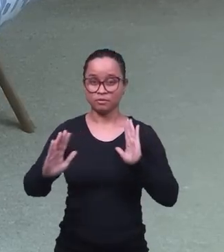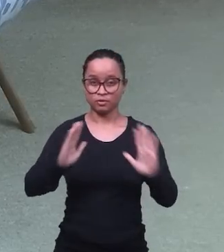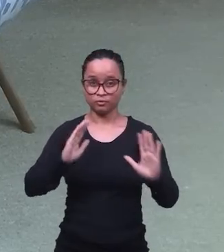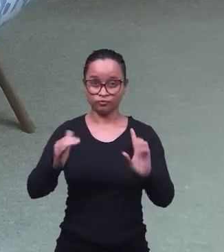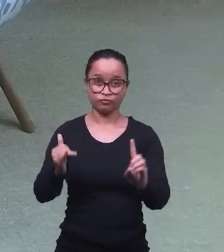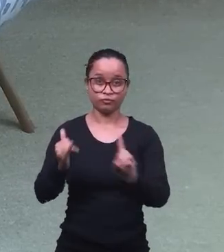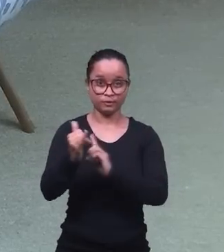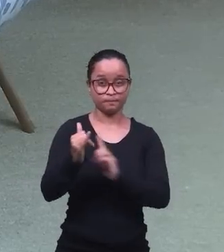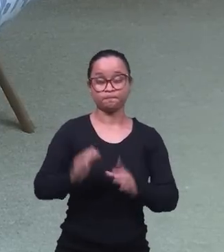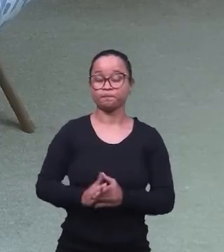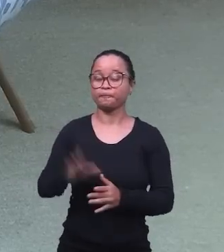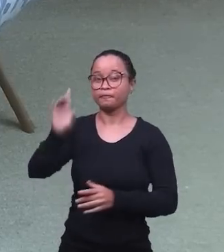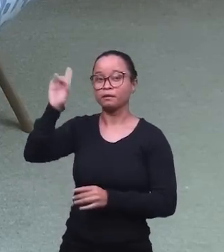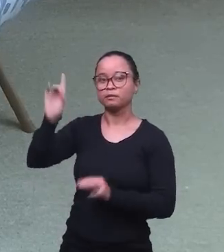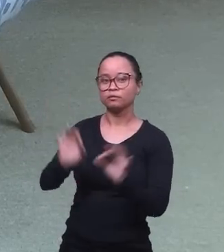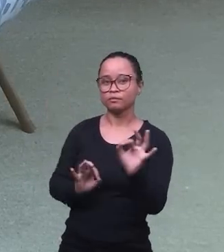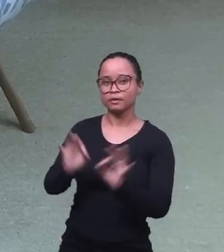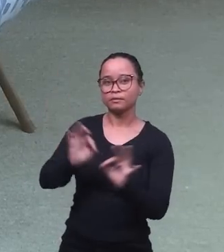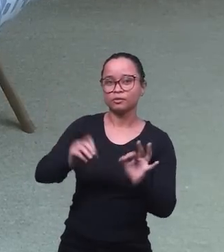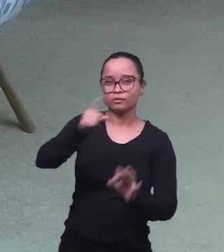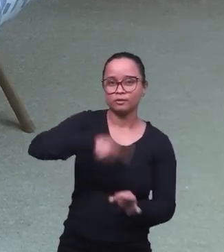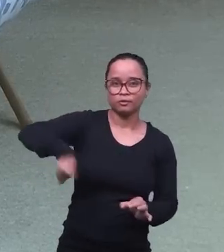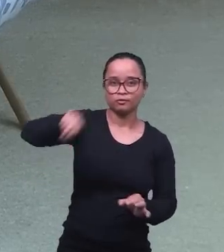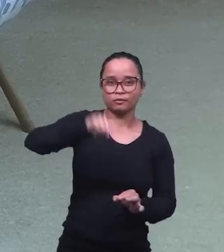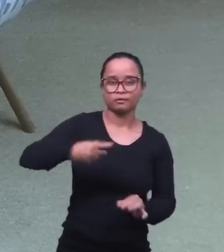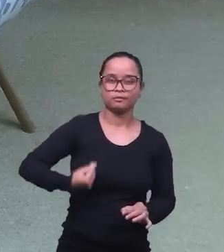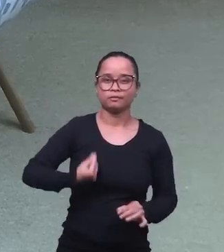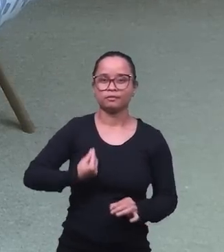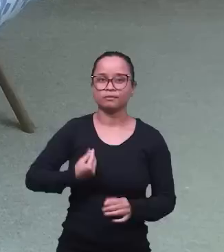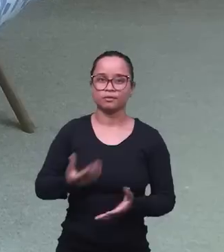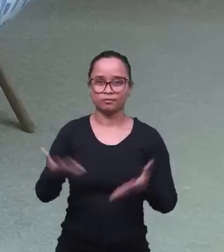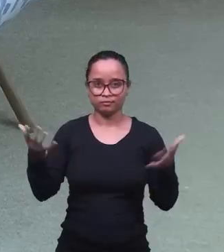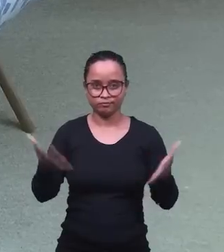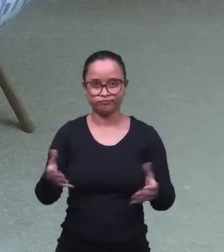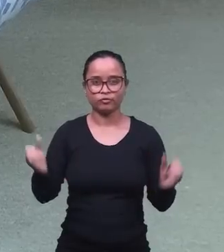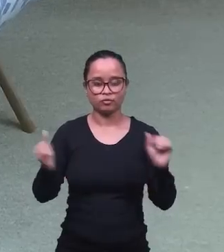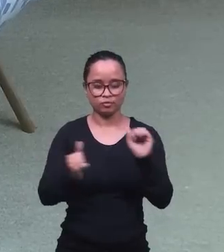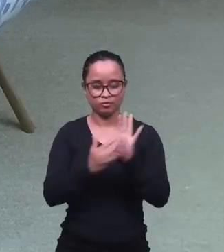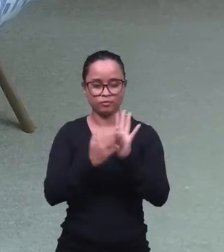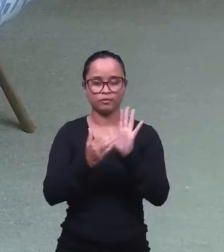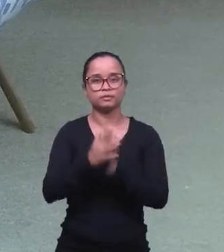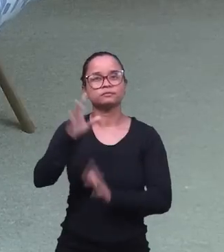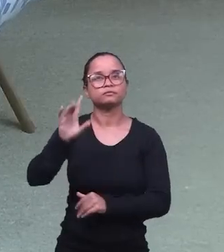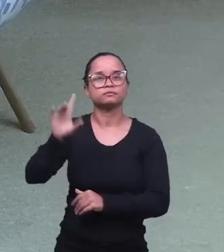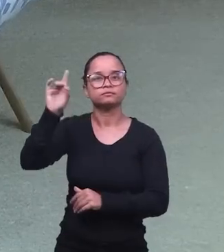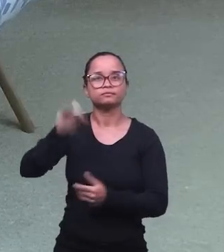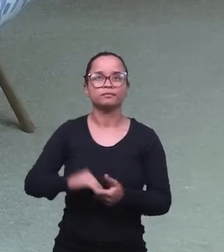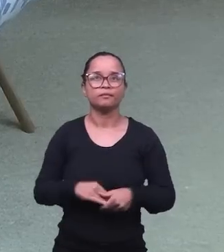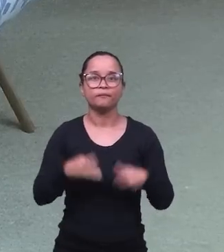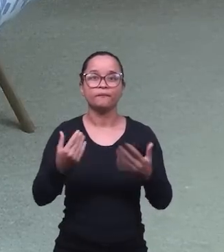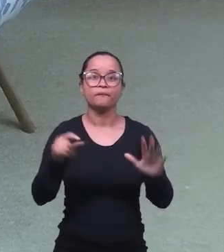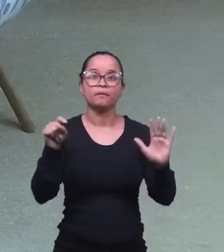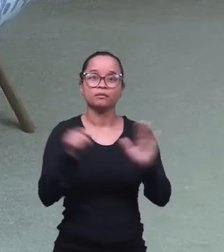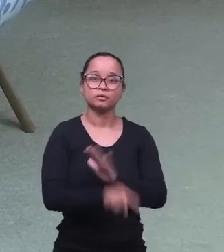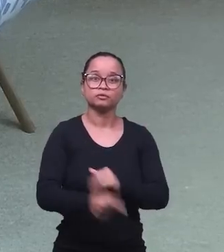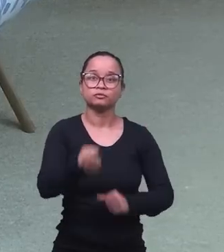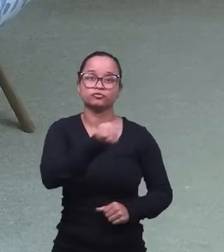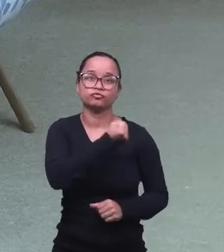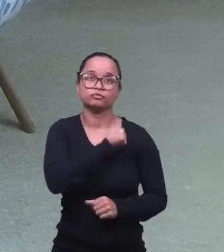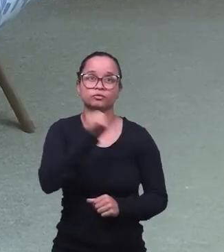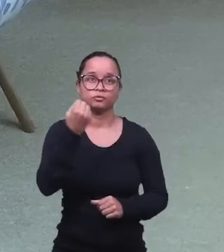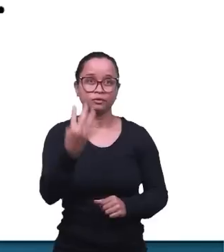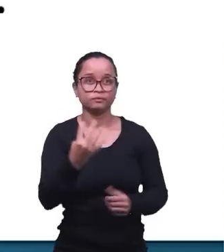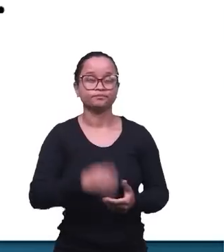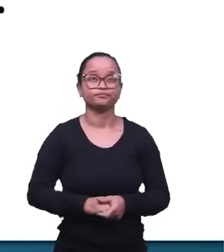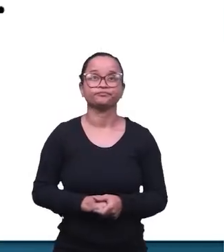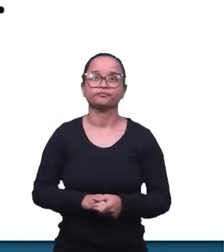tempo profético que Deus preparou para nós hoje. Glória a Jesus. Amém. Louvado seja o nome do Senhor. Graças Vamos à pergunta, então, de número